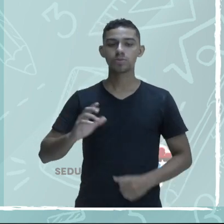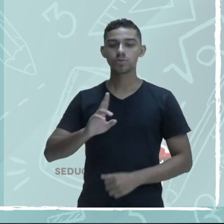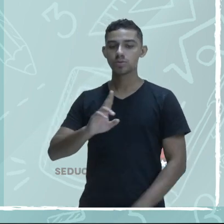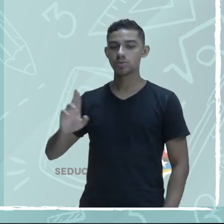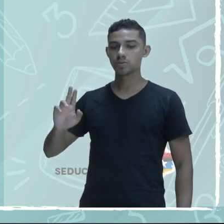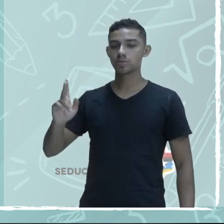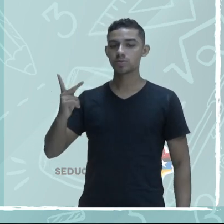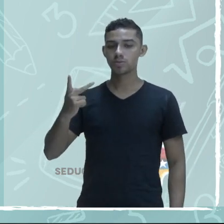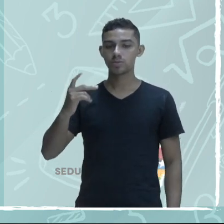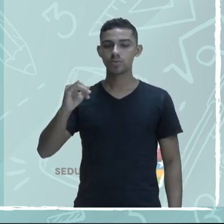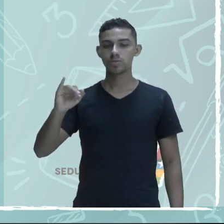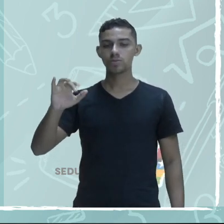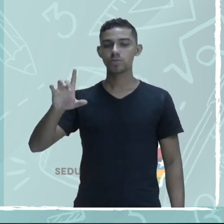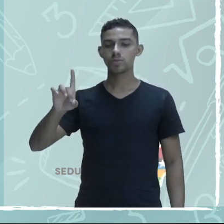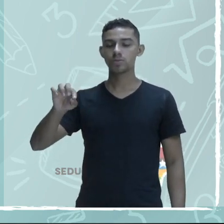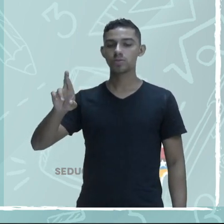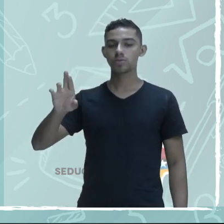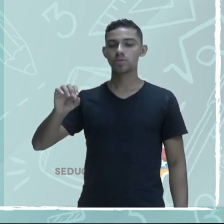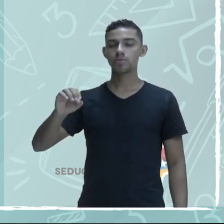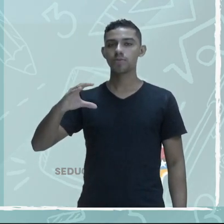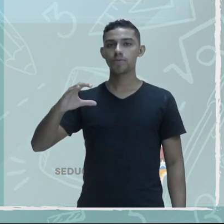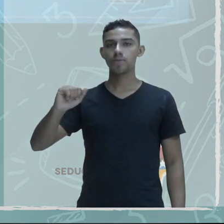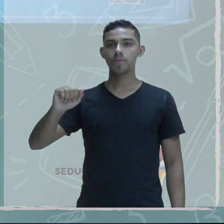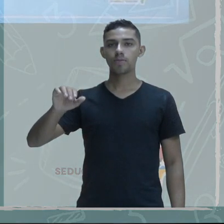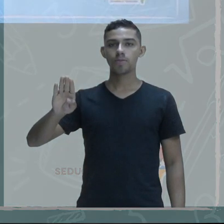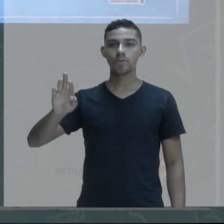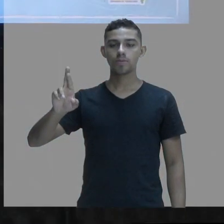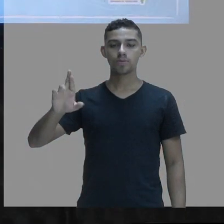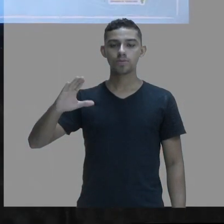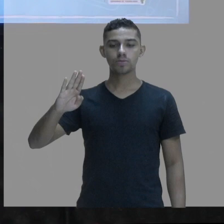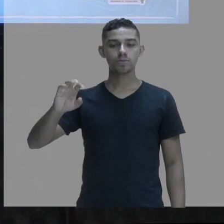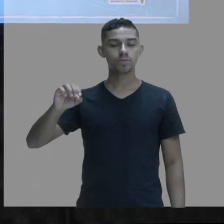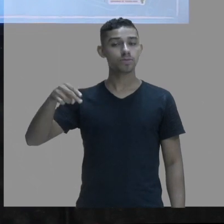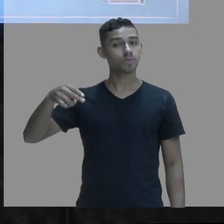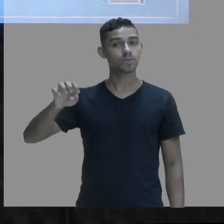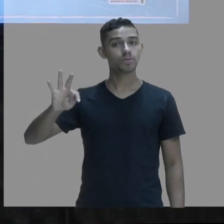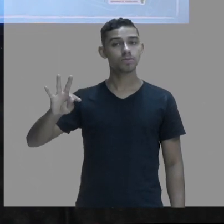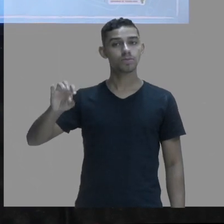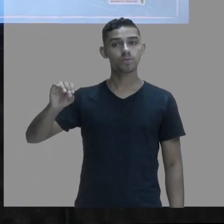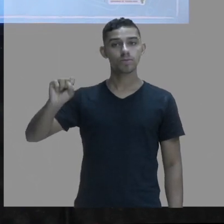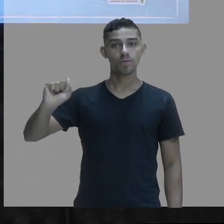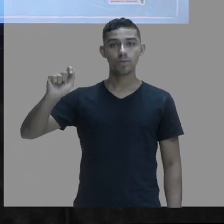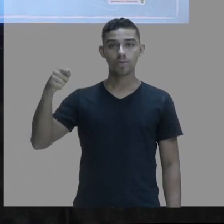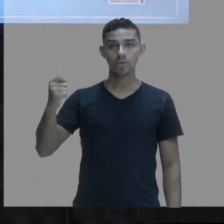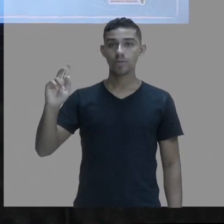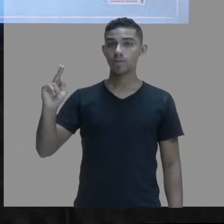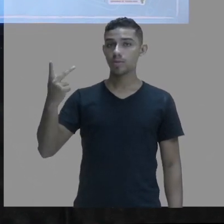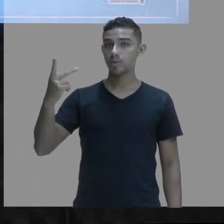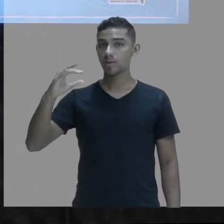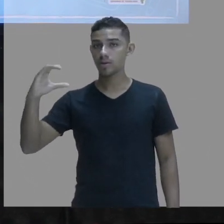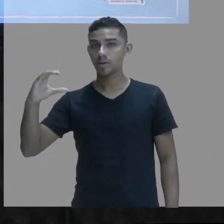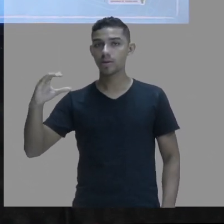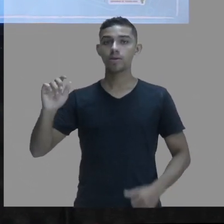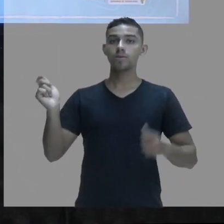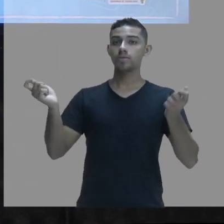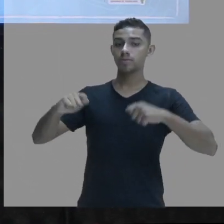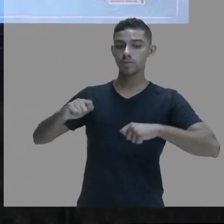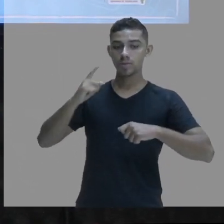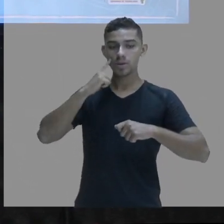os alcinos. Vamos falar da definição, o conceito de alceno, o conceito de